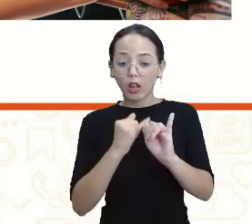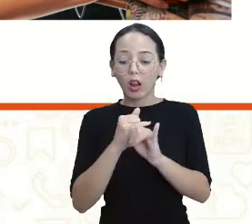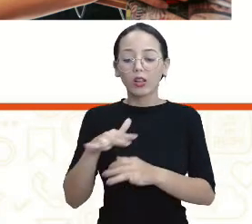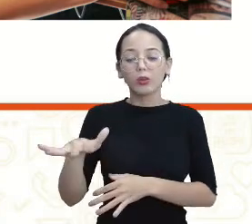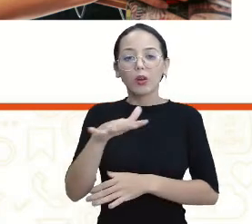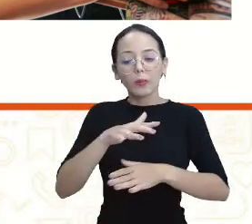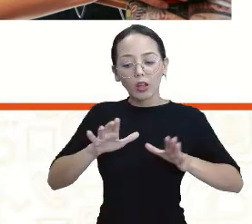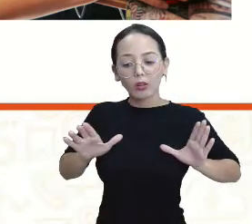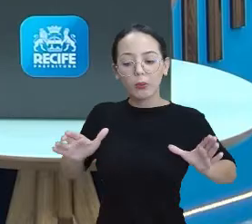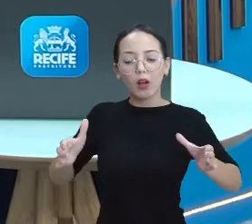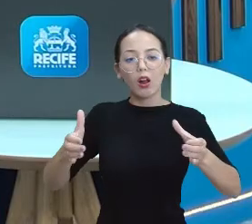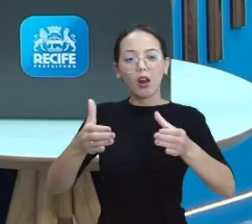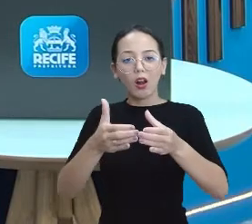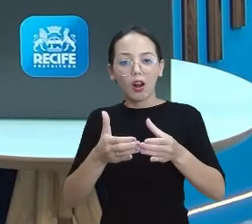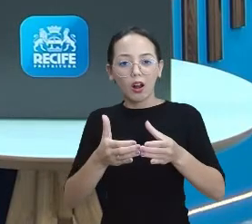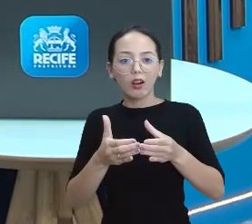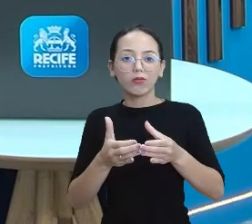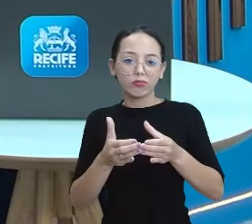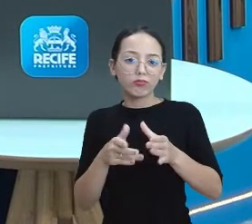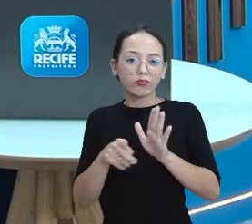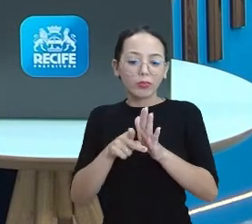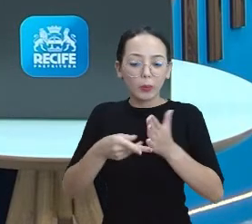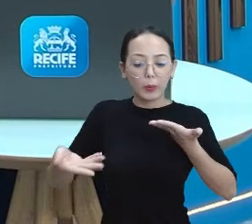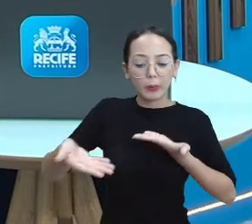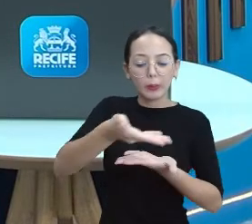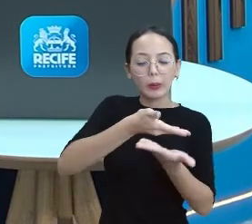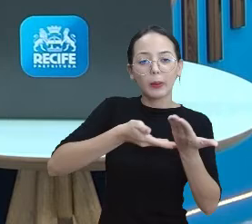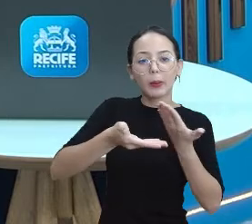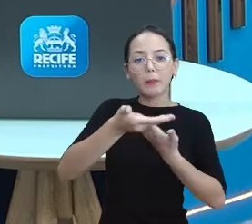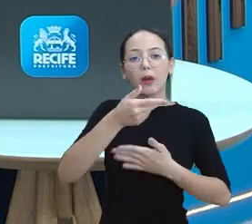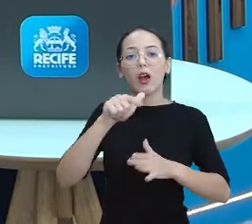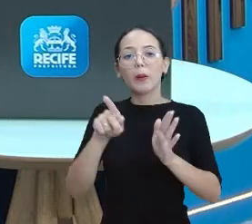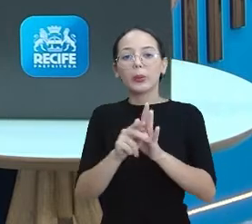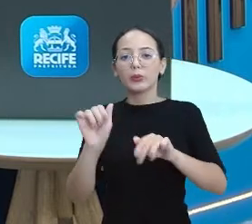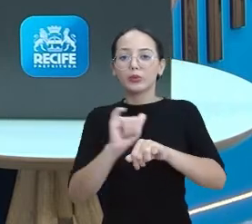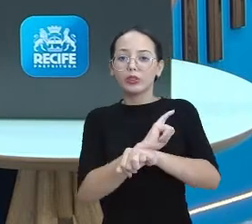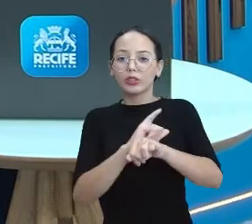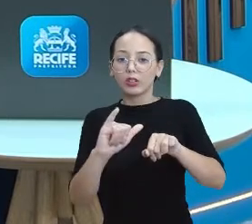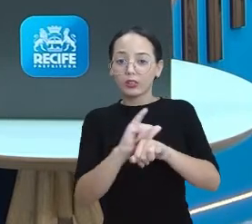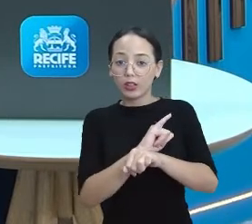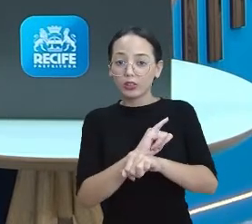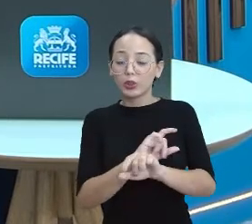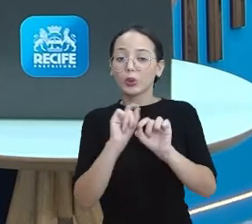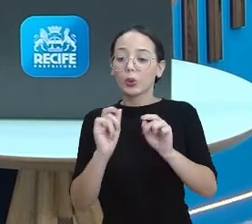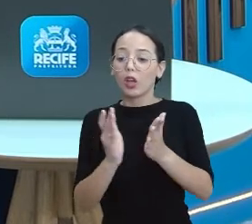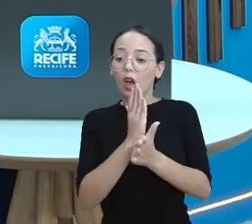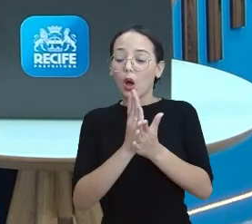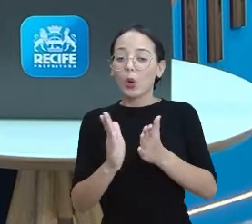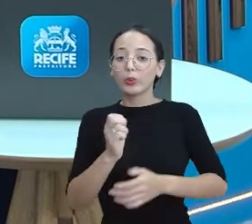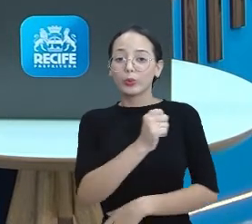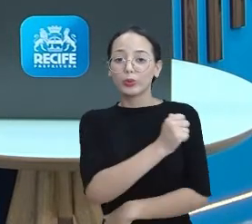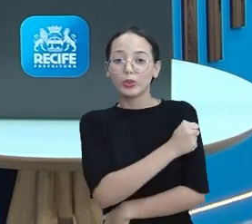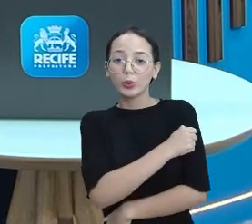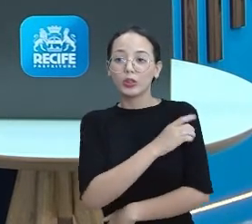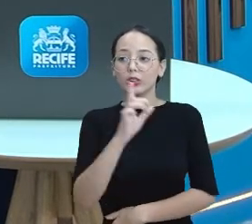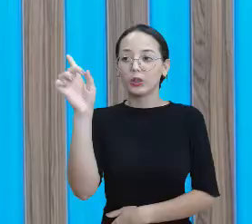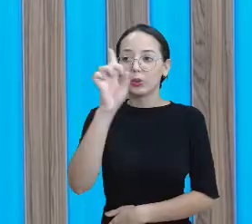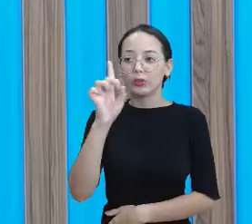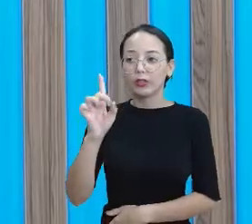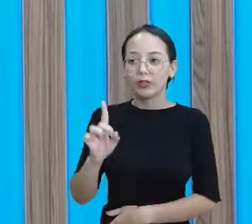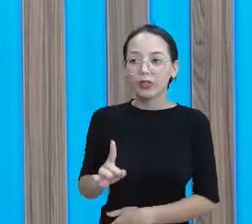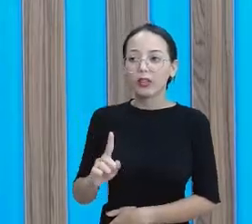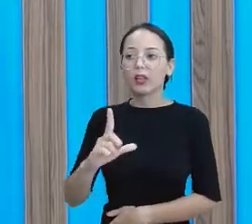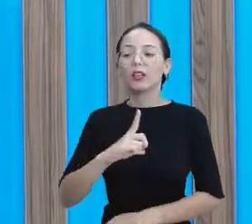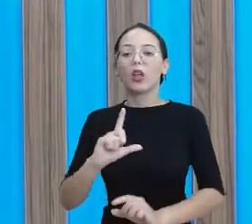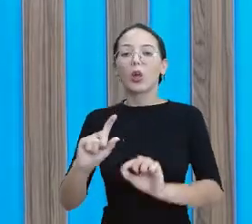ambiente coletivo, além da sala de recursos multifuncionais, e são estratégias que alguns estudantes com deficiência,